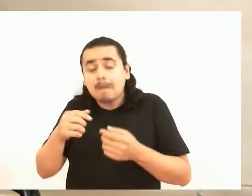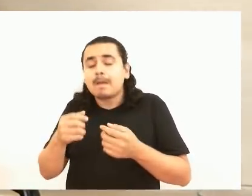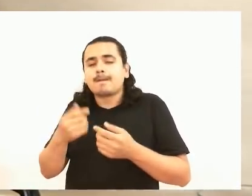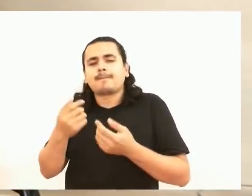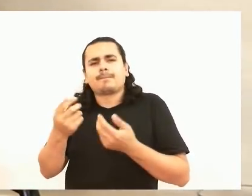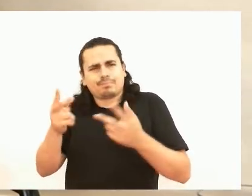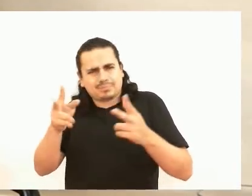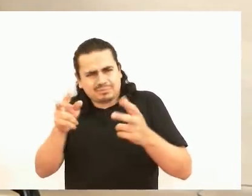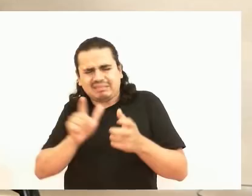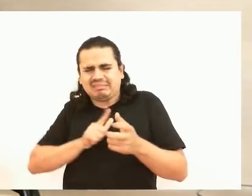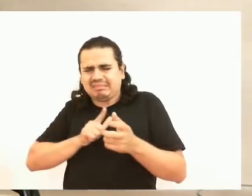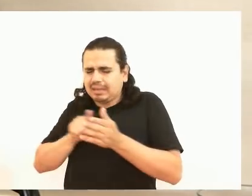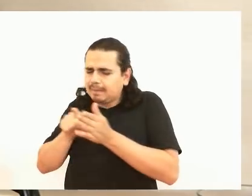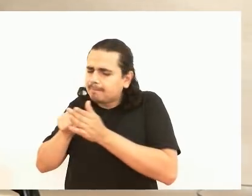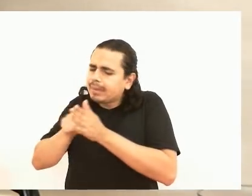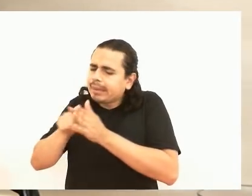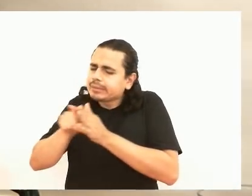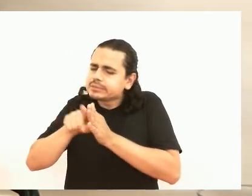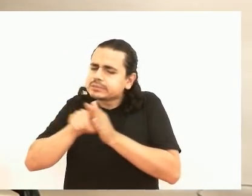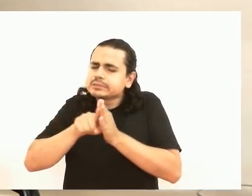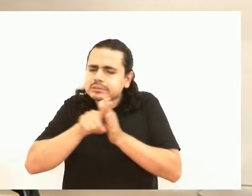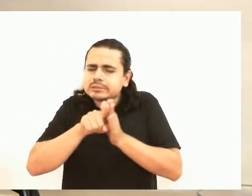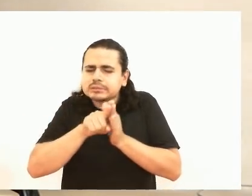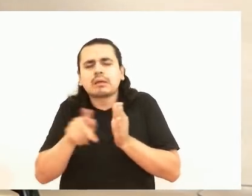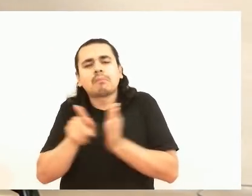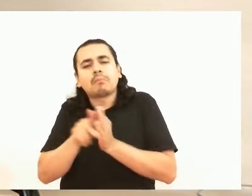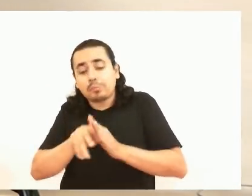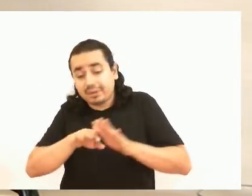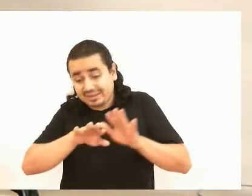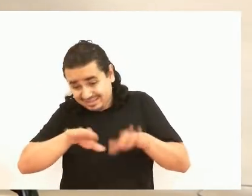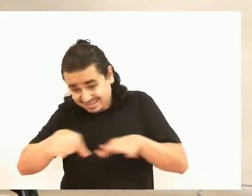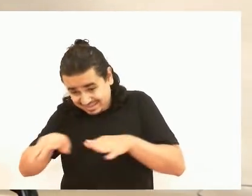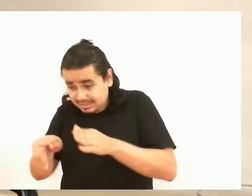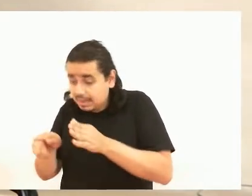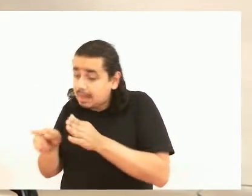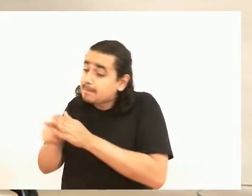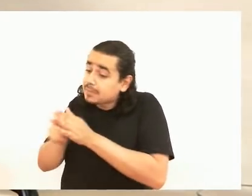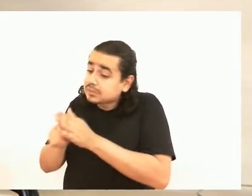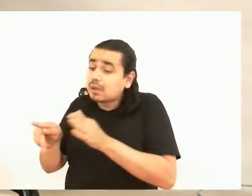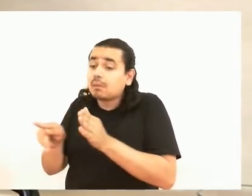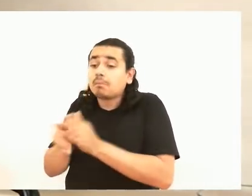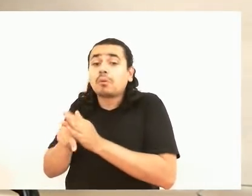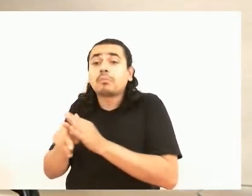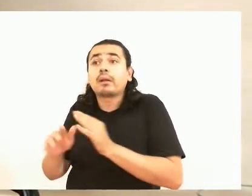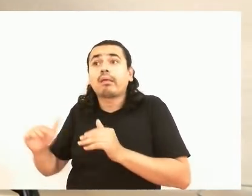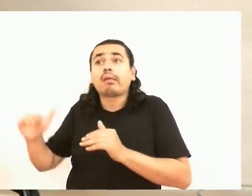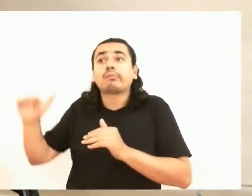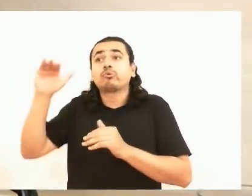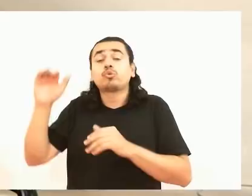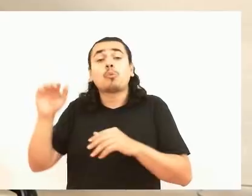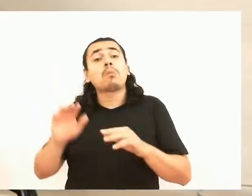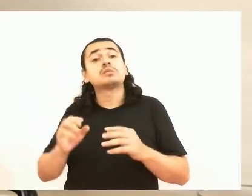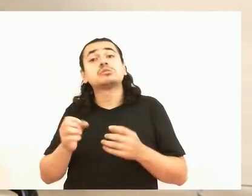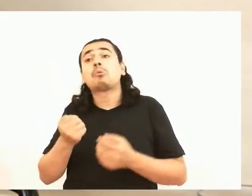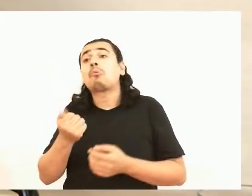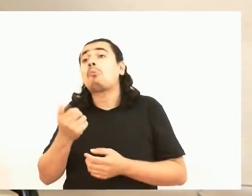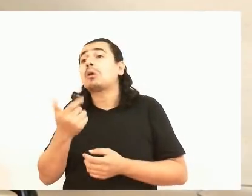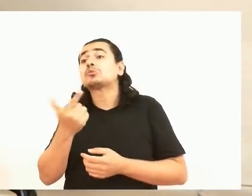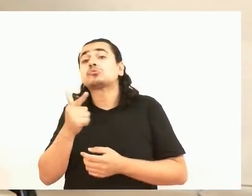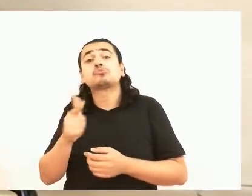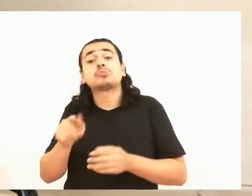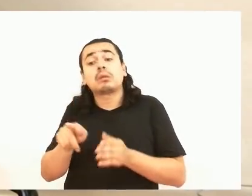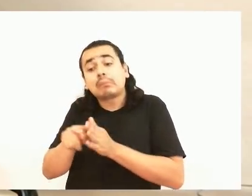pesquisa muita não muito mas tem pesquisas para crianças pesquisas para adultos e tem bem menos pesquisas para